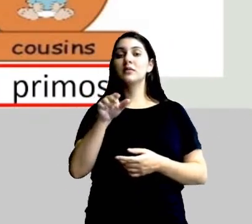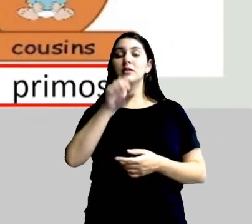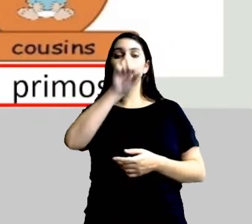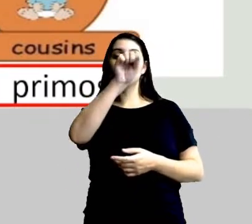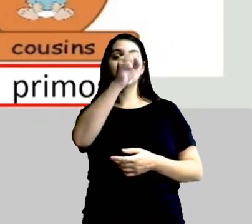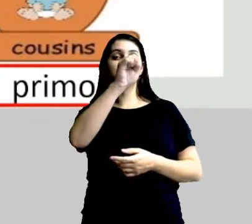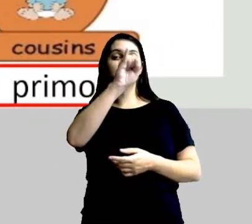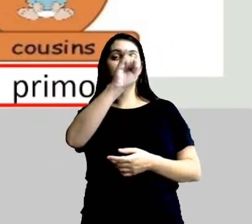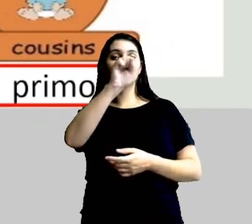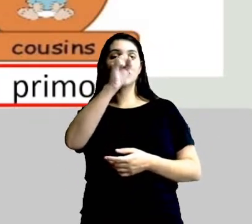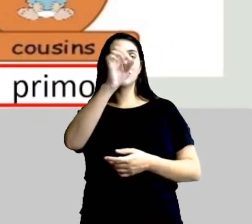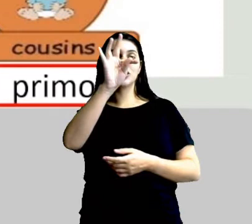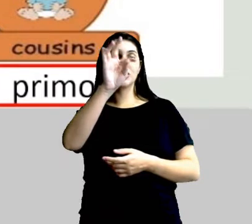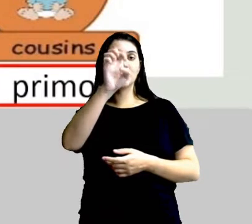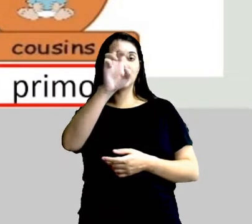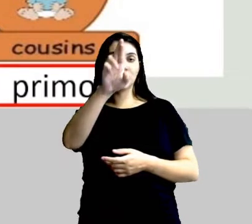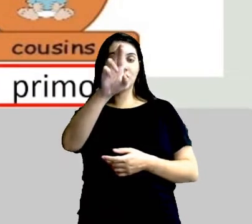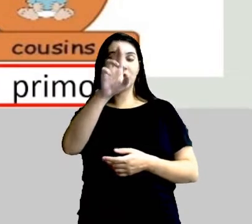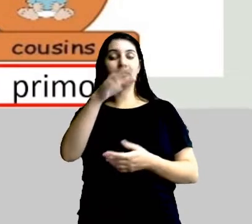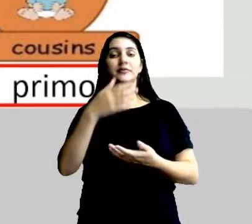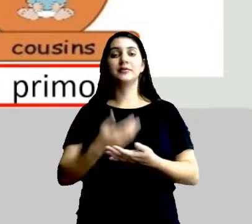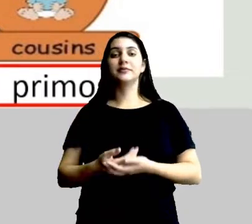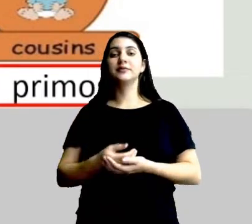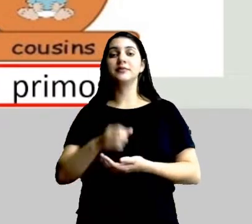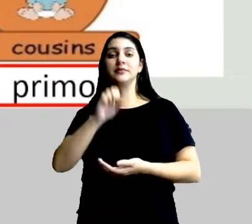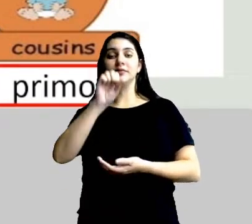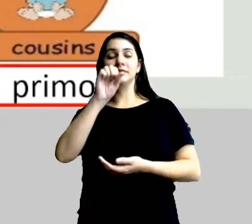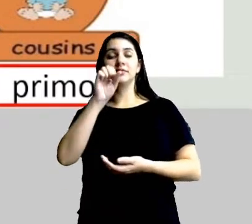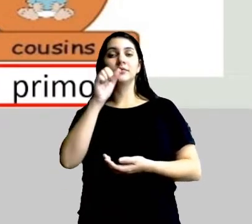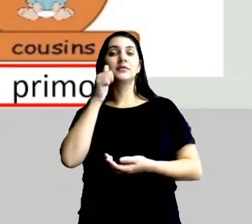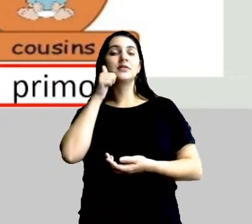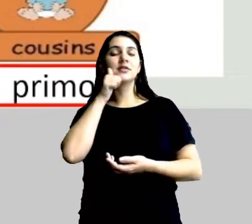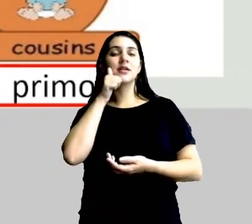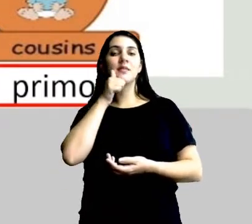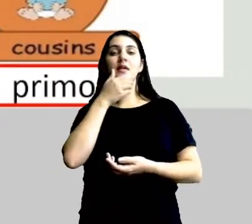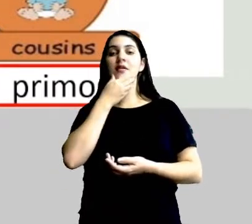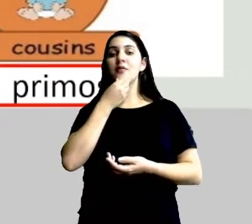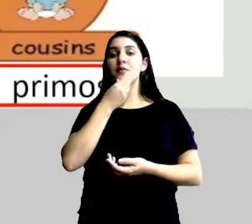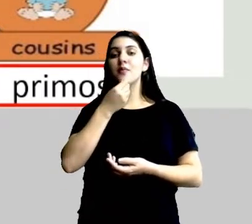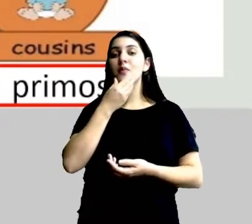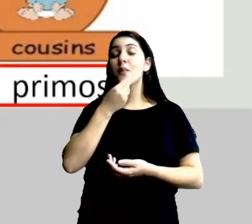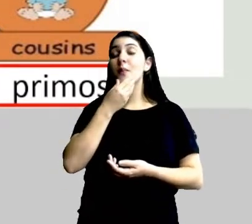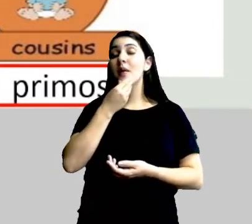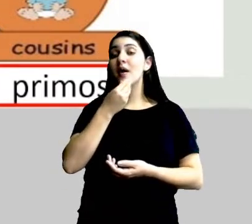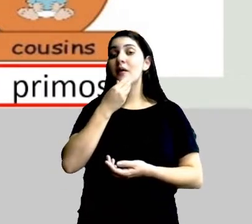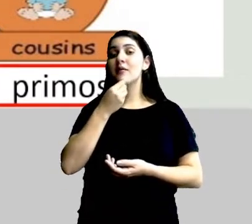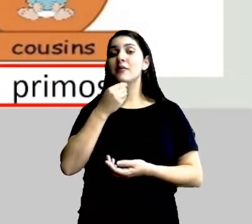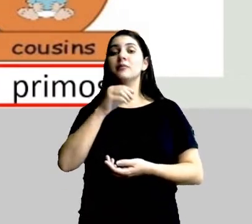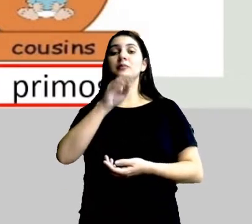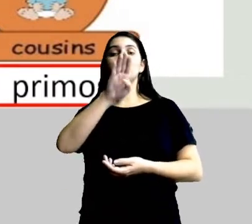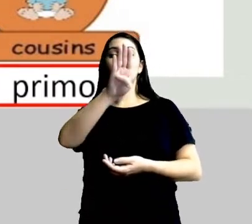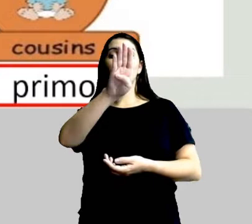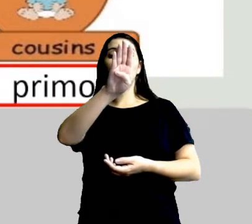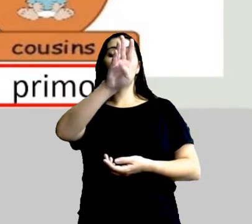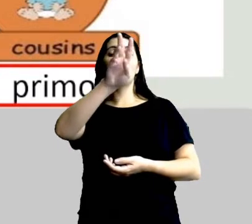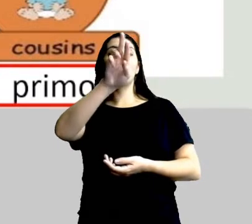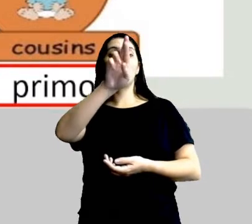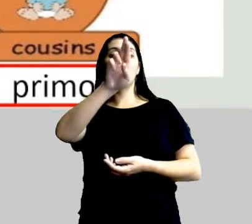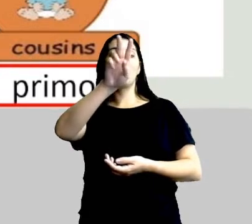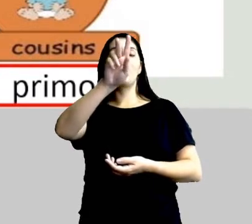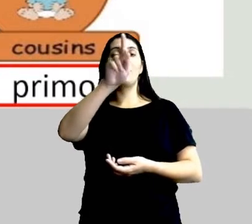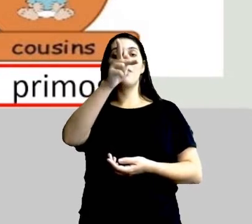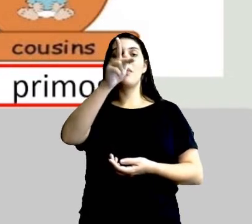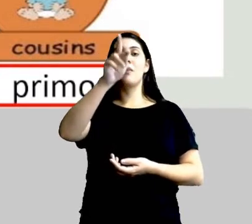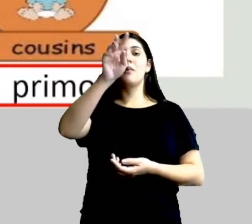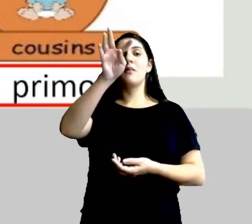de sister. Sister é a irmã. E o irmão, popularmente conhecido, brother.